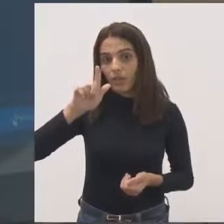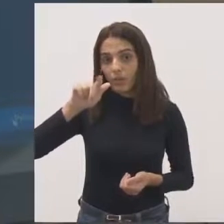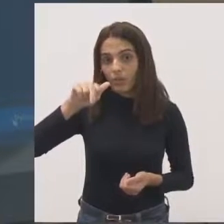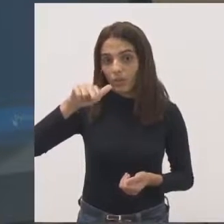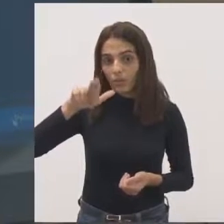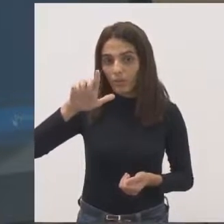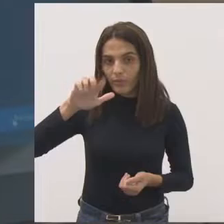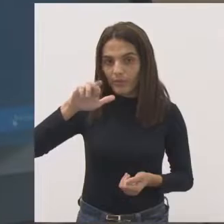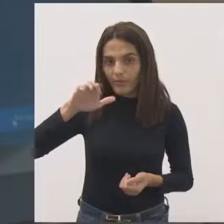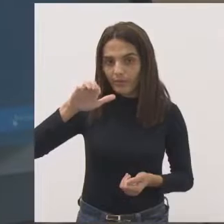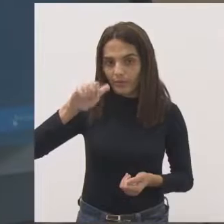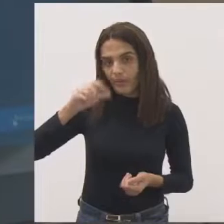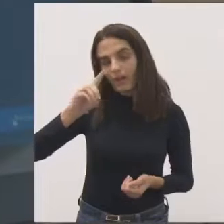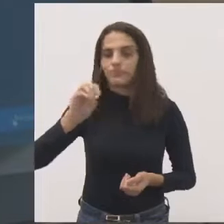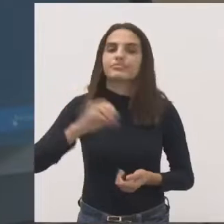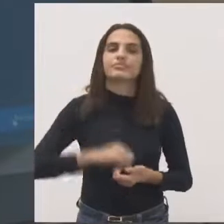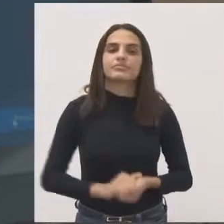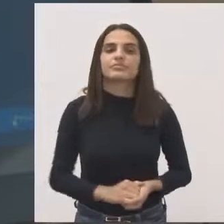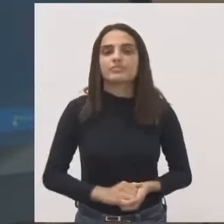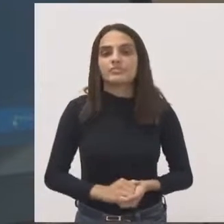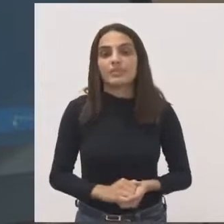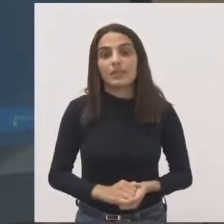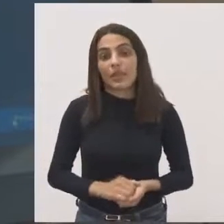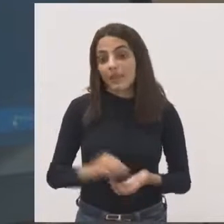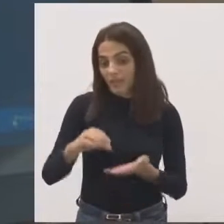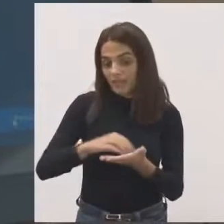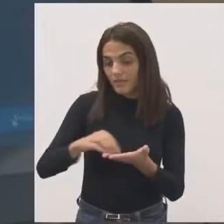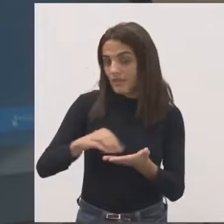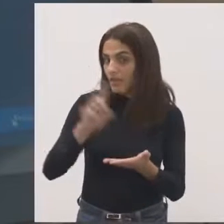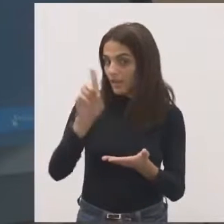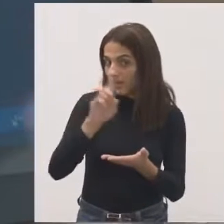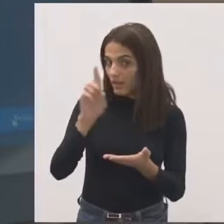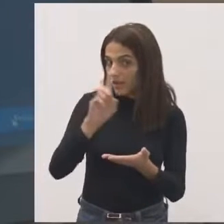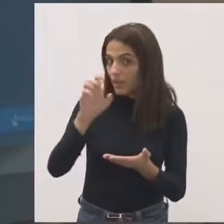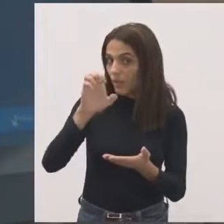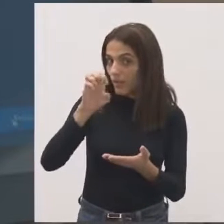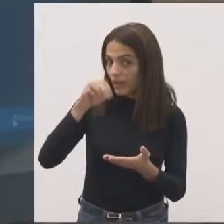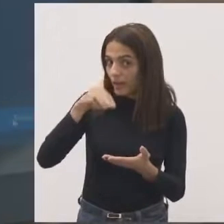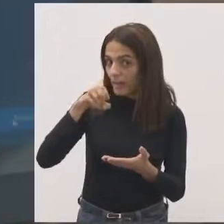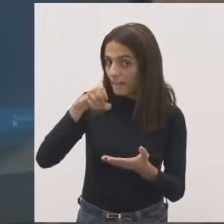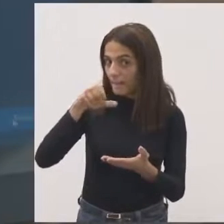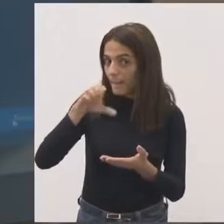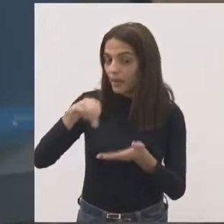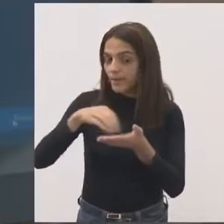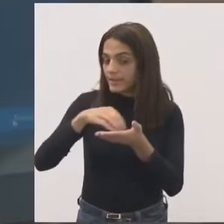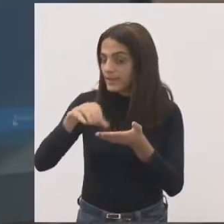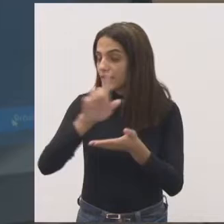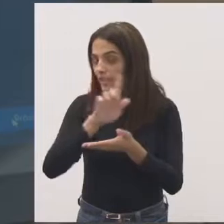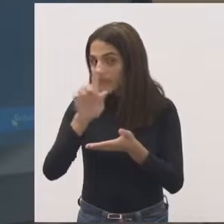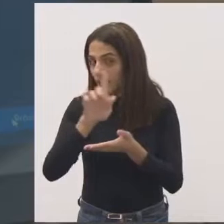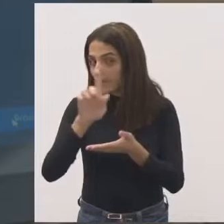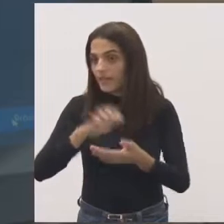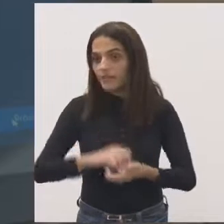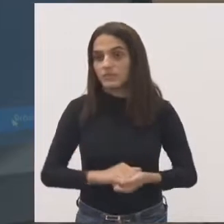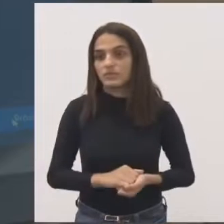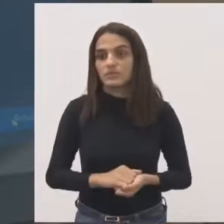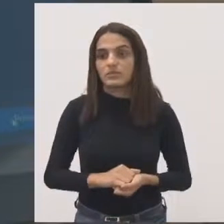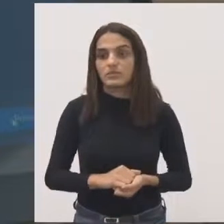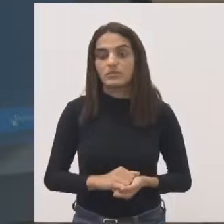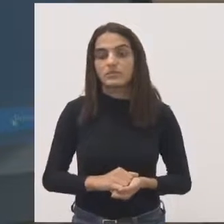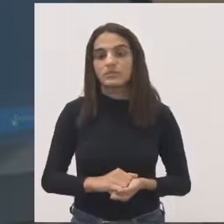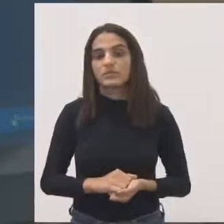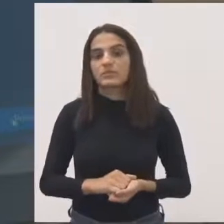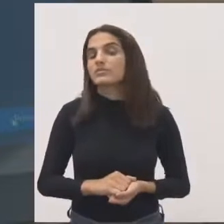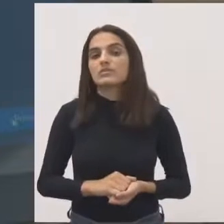da secretaria, não é o e-mail da secretaria, gente, porque teve alguns casos que, Felipe, eu não tinha essa informação, eu não li o manual, não vi o e-mail, então eu pus da secretaria